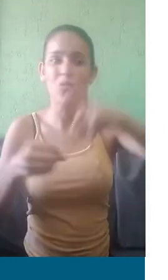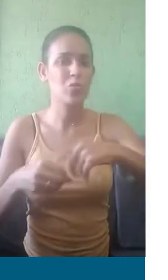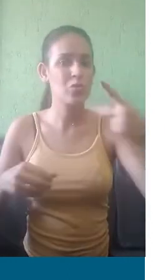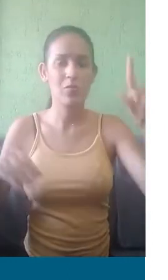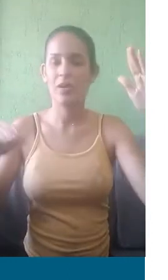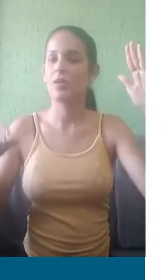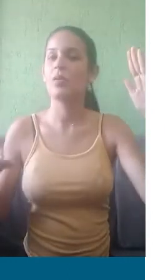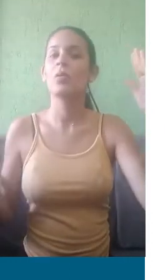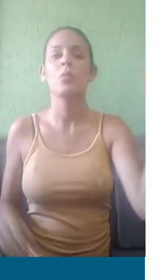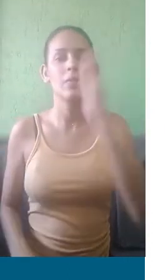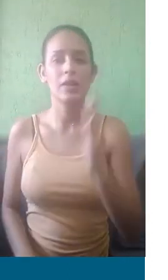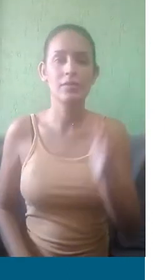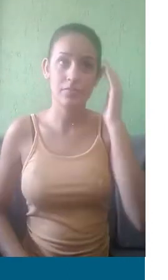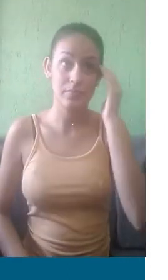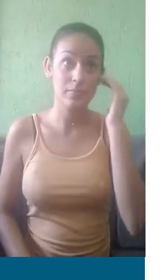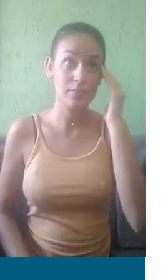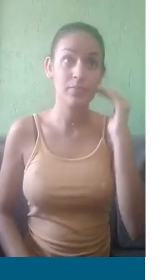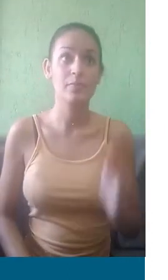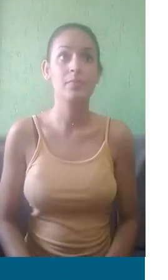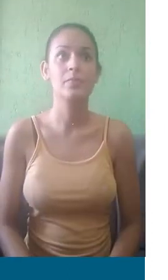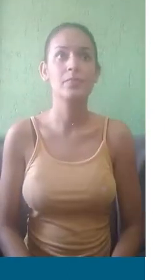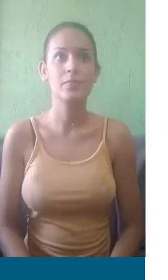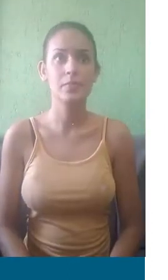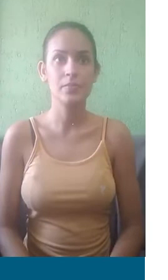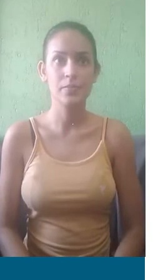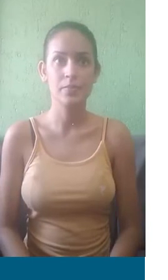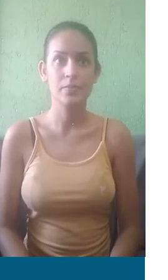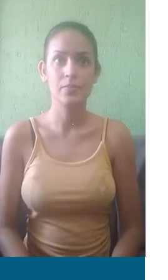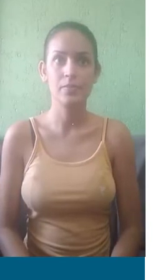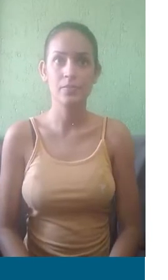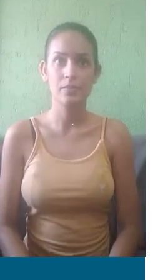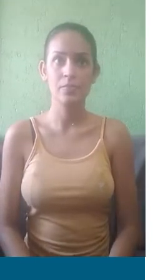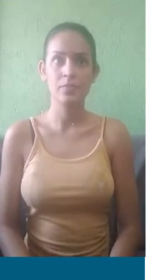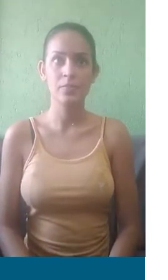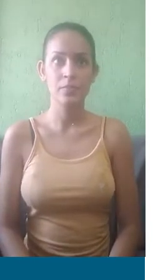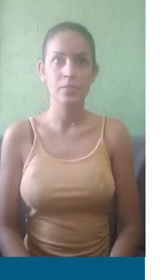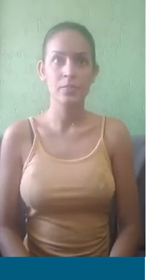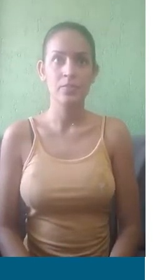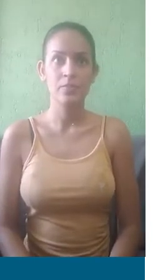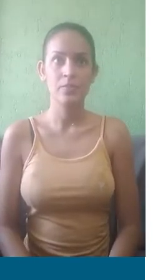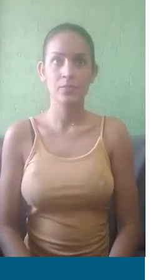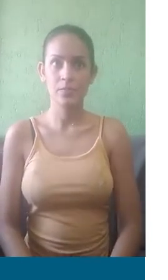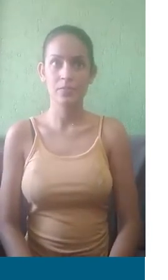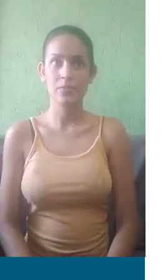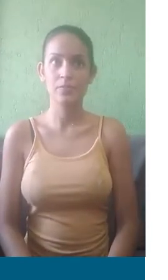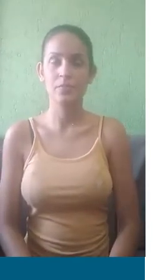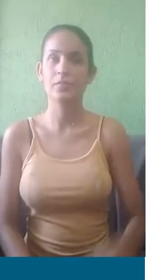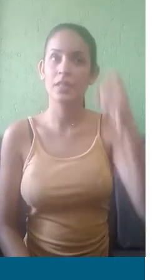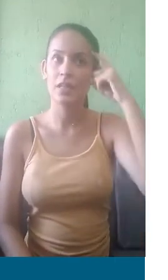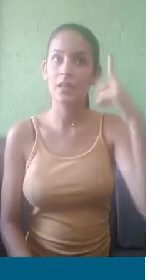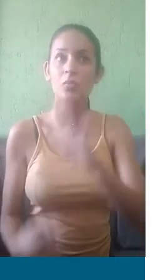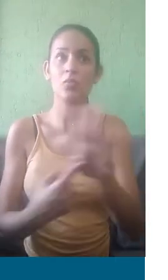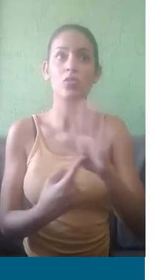inicial do modernismo, Cujas propostas estéticas transparecem no poema por um eu lírico que Letra